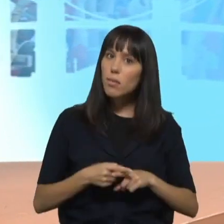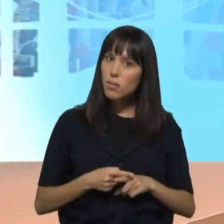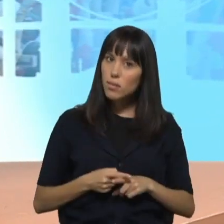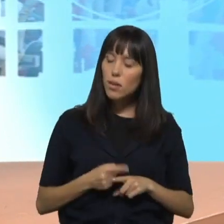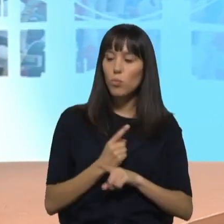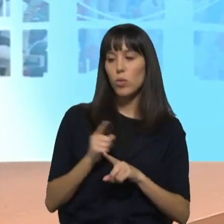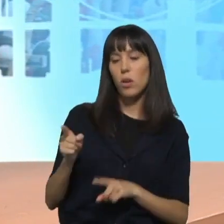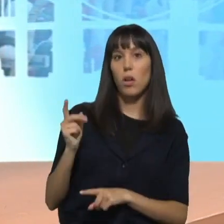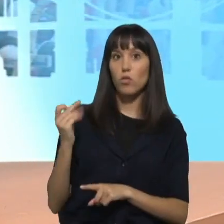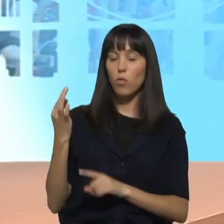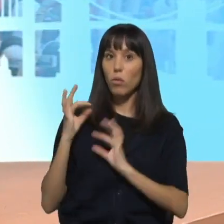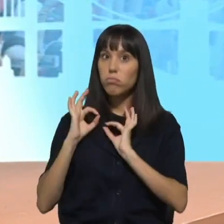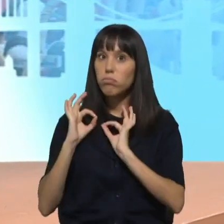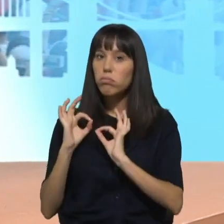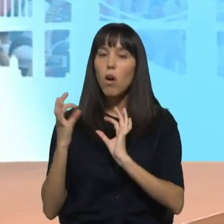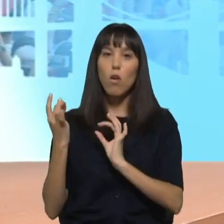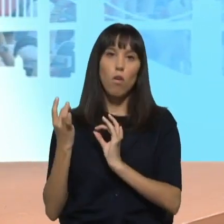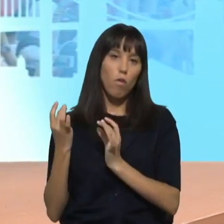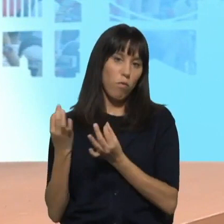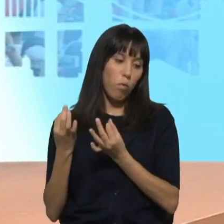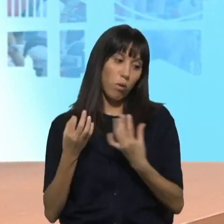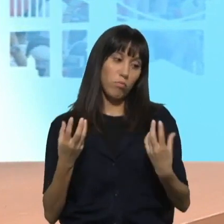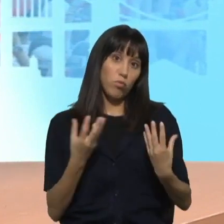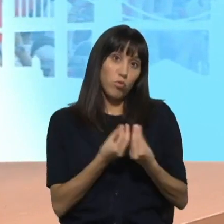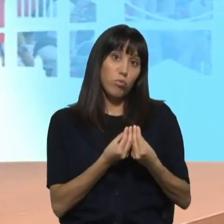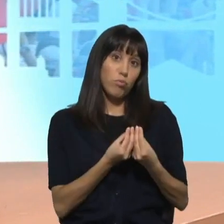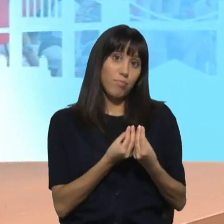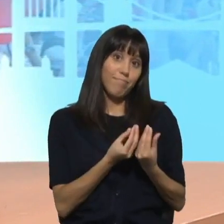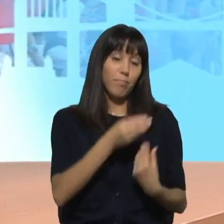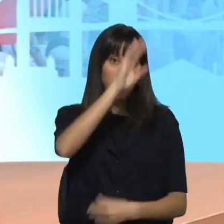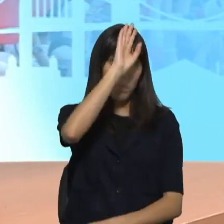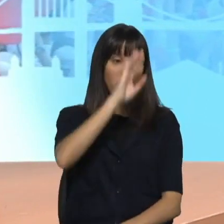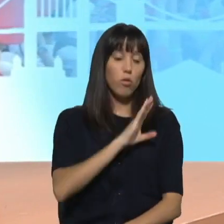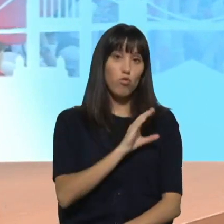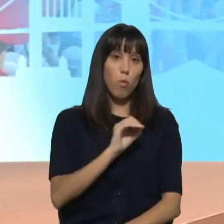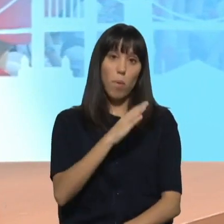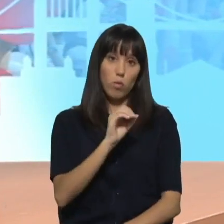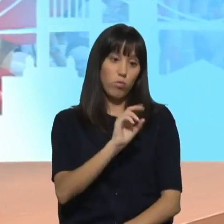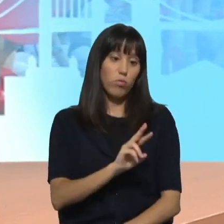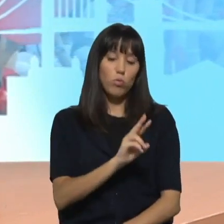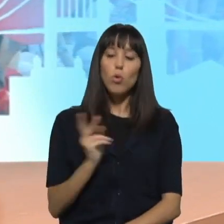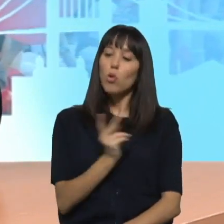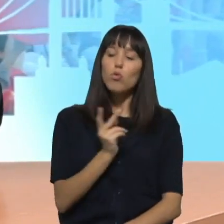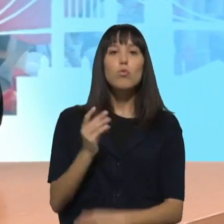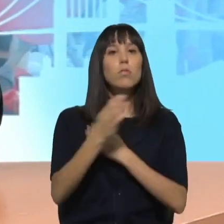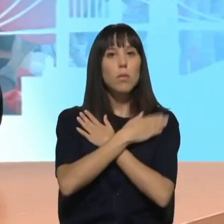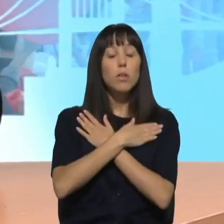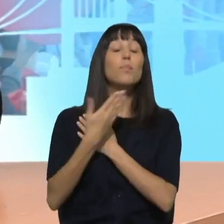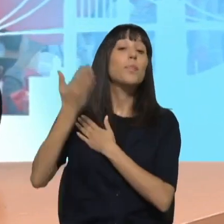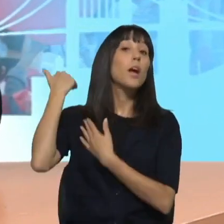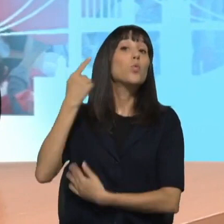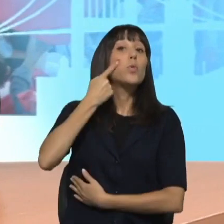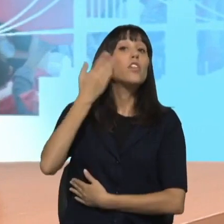prefeito da Congregação da Doutrina da Fé, ao lado de João Paulo II, em que os dois estão, de facto, muito amigos, já se conheciam do tempo